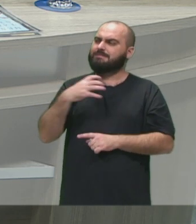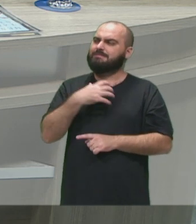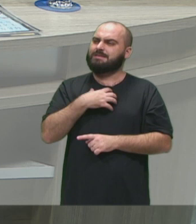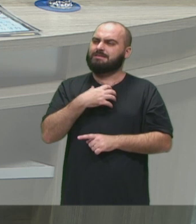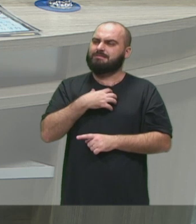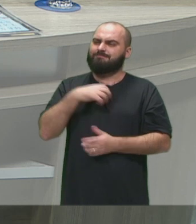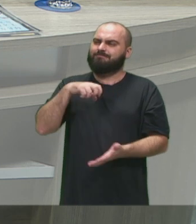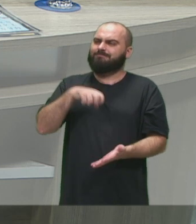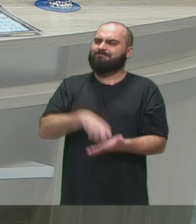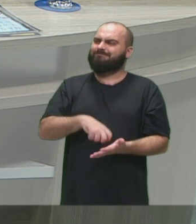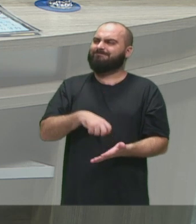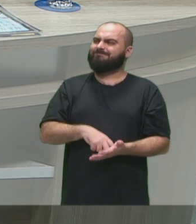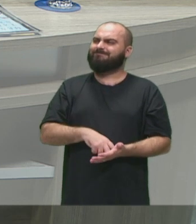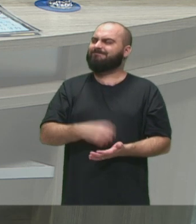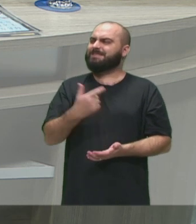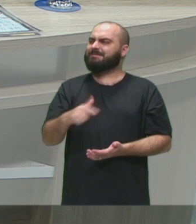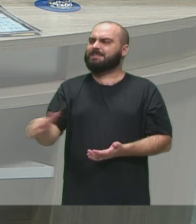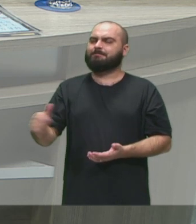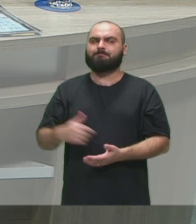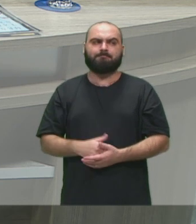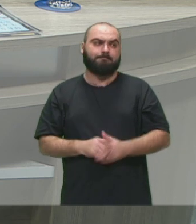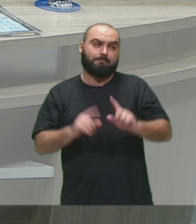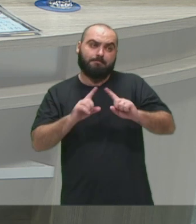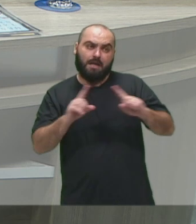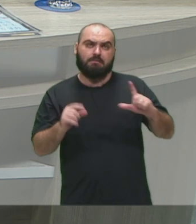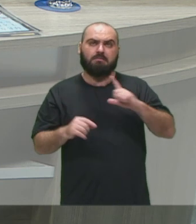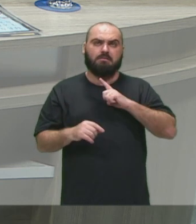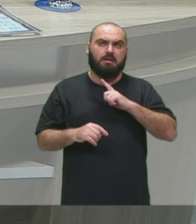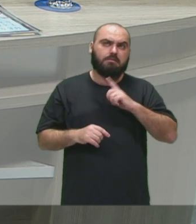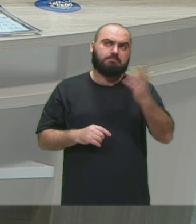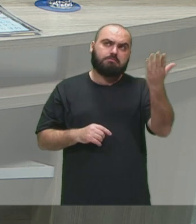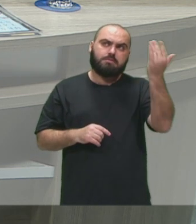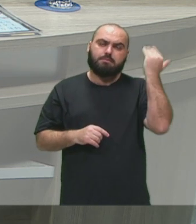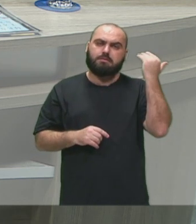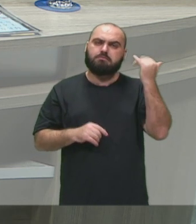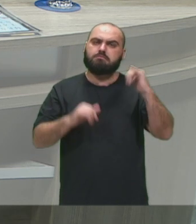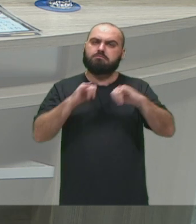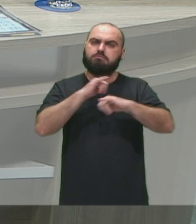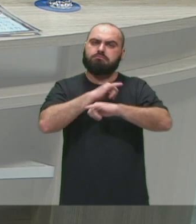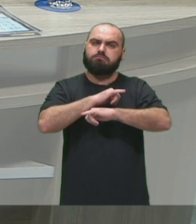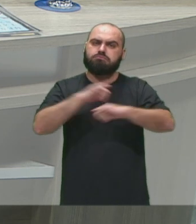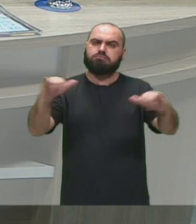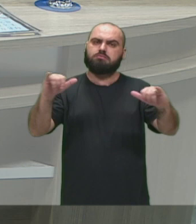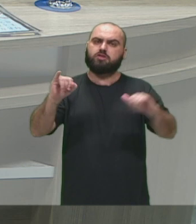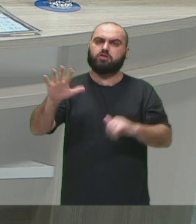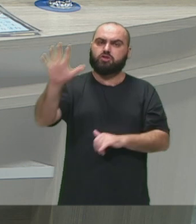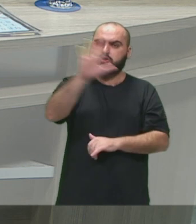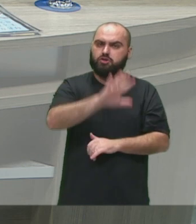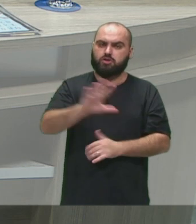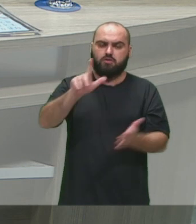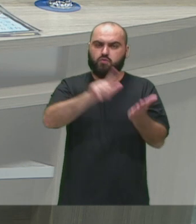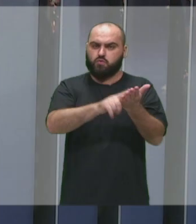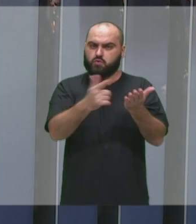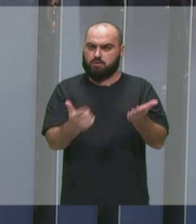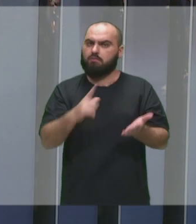tem alguns relatos, por exemplo, acho que há algum tempo atrás saiu uma notícia na mídia geral, nos